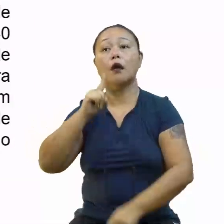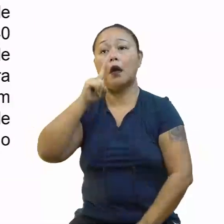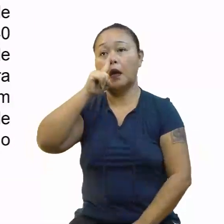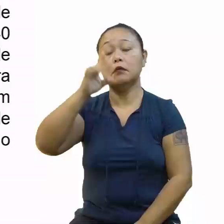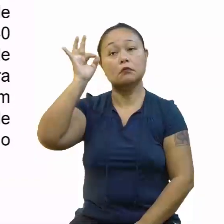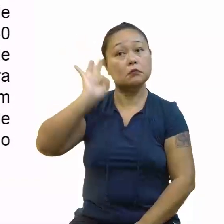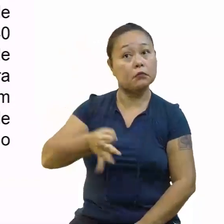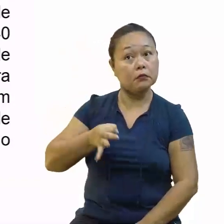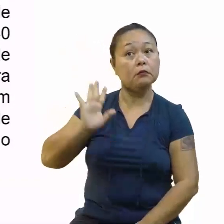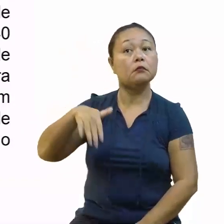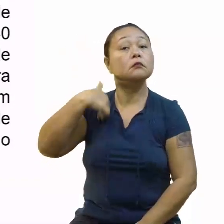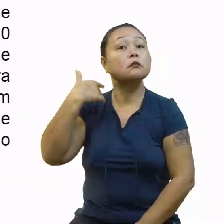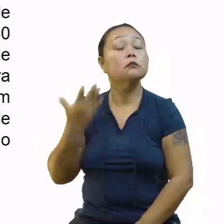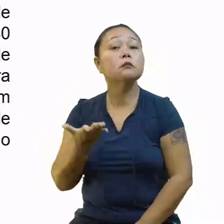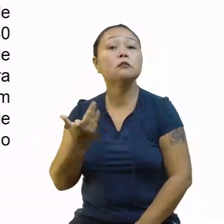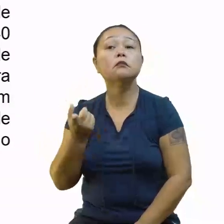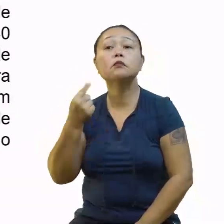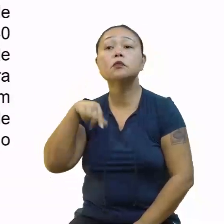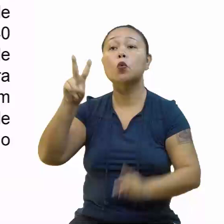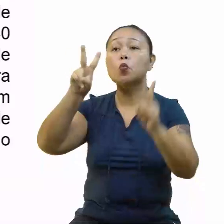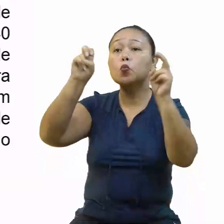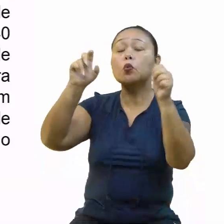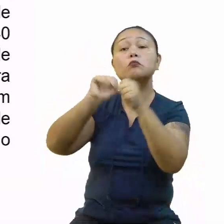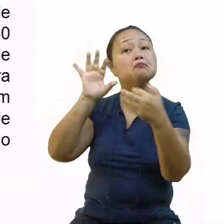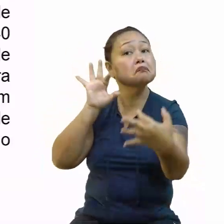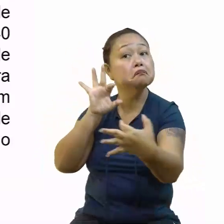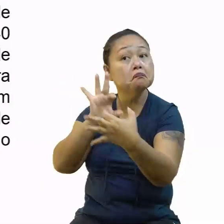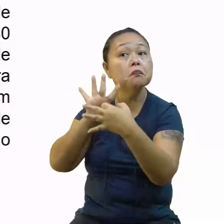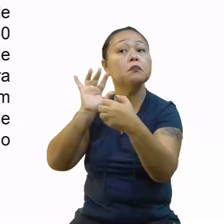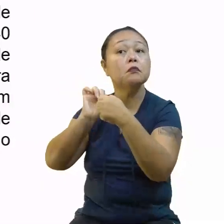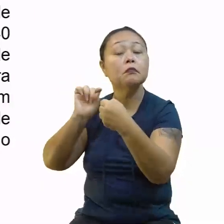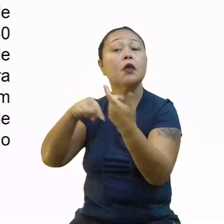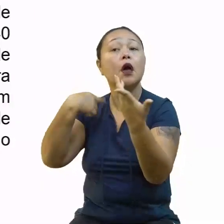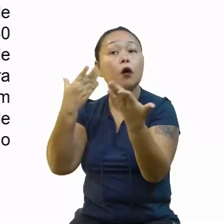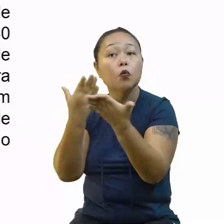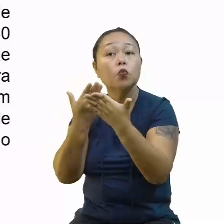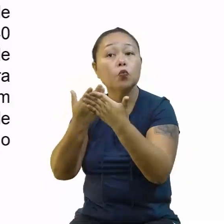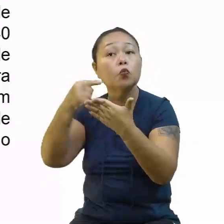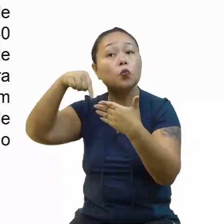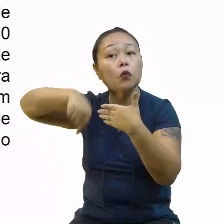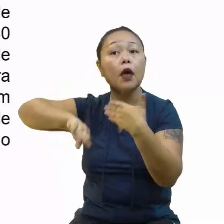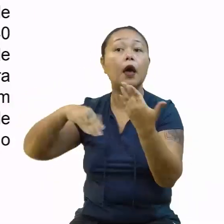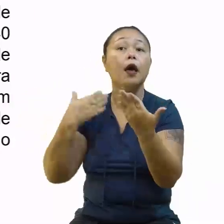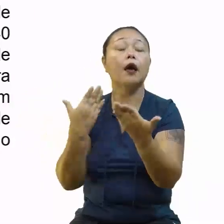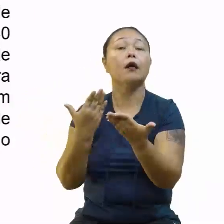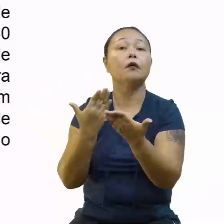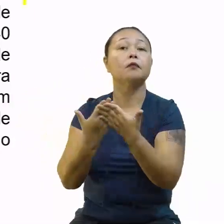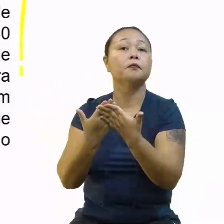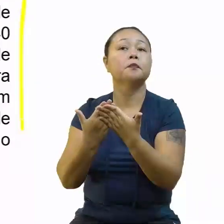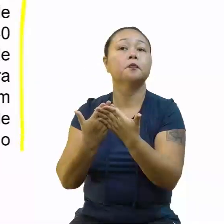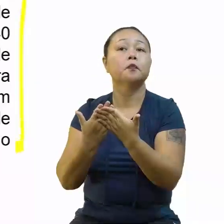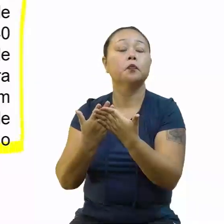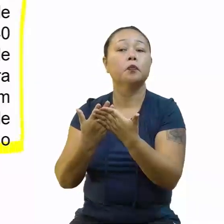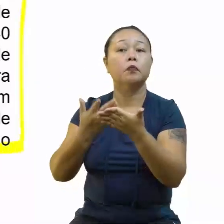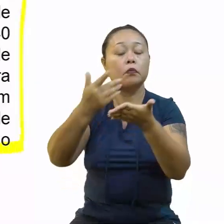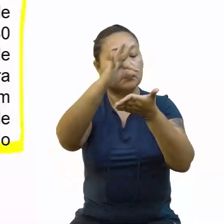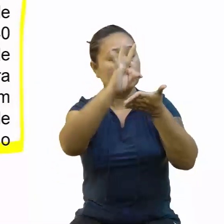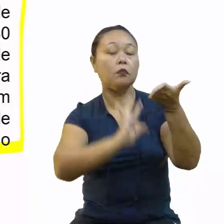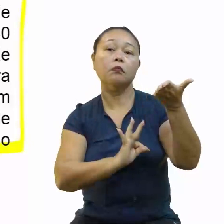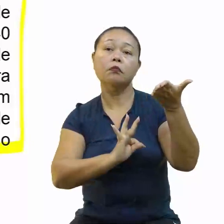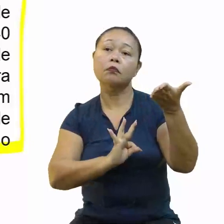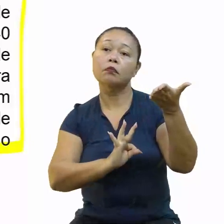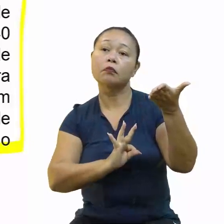certo? Então, esse título tem tudo a ver com o que a gente estudou na aula. Ele traz um texto, e